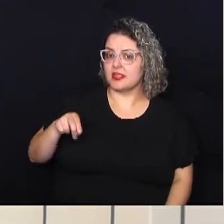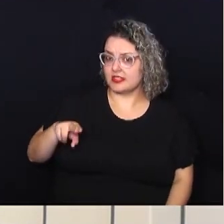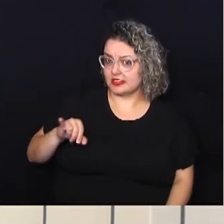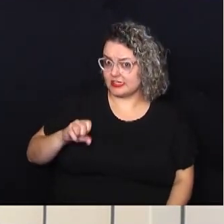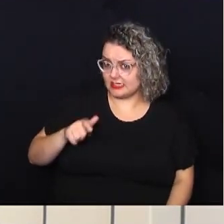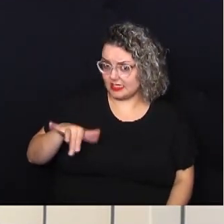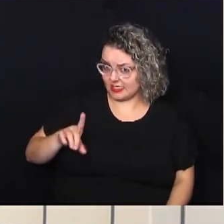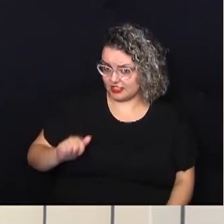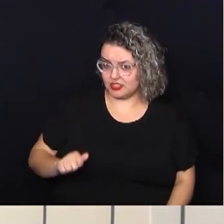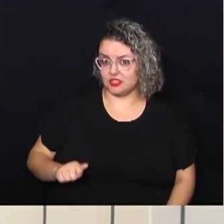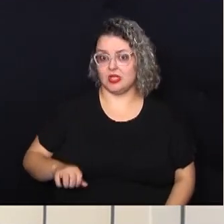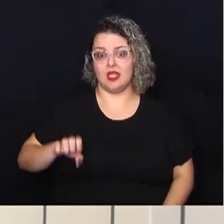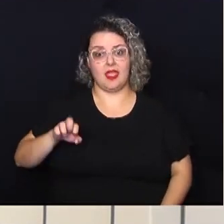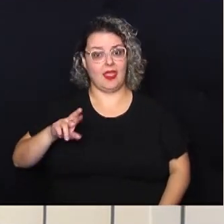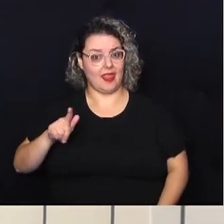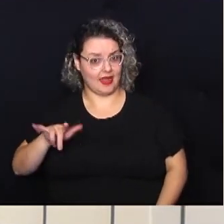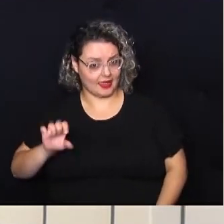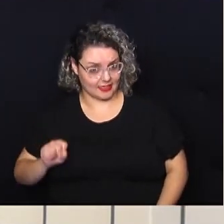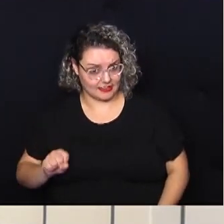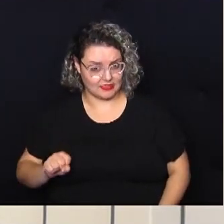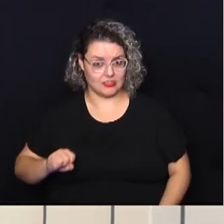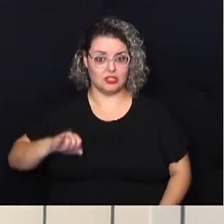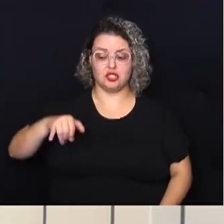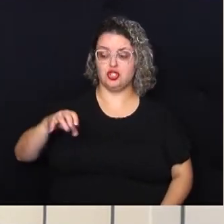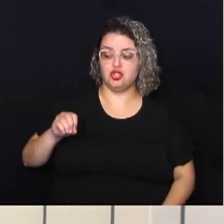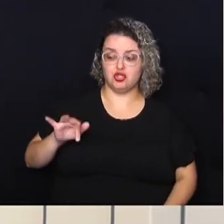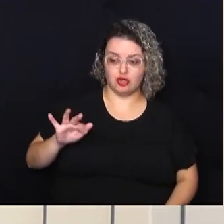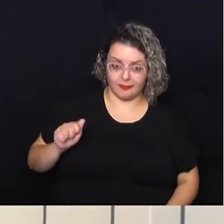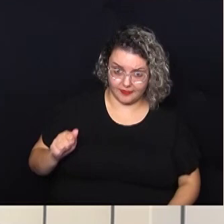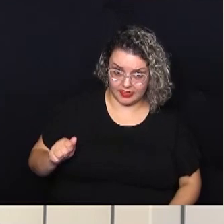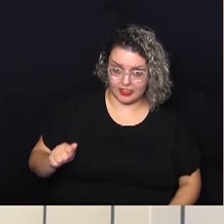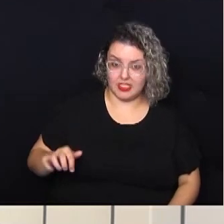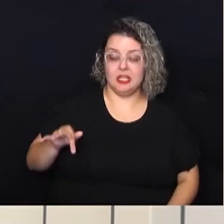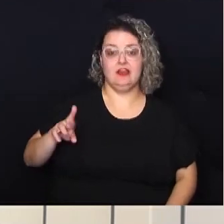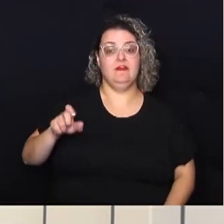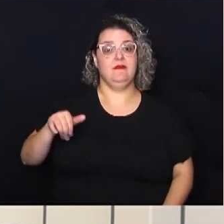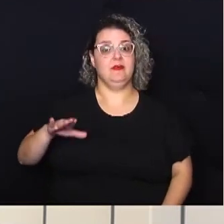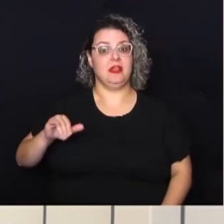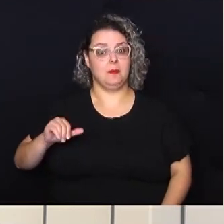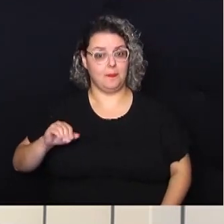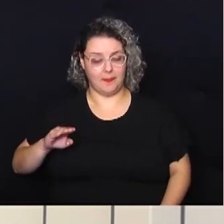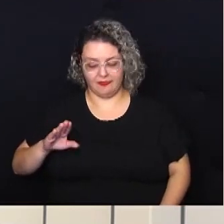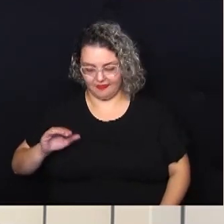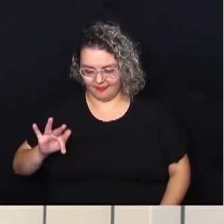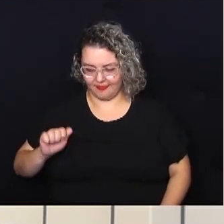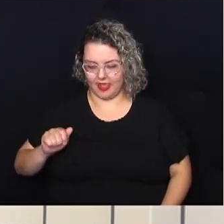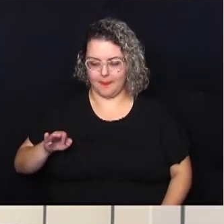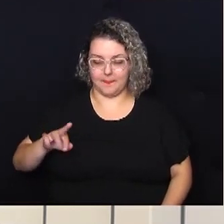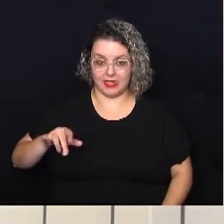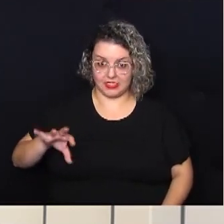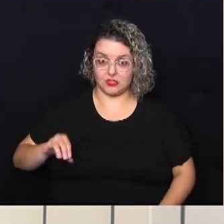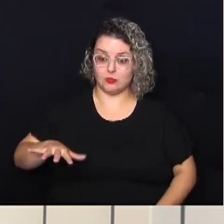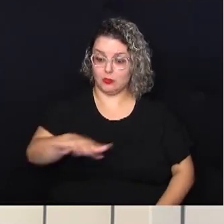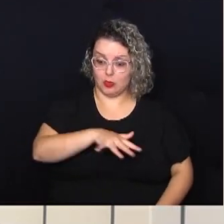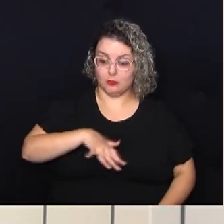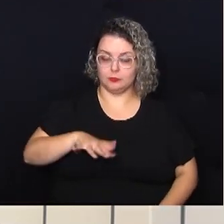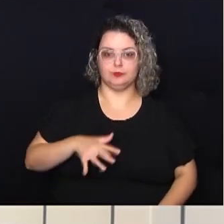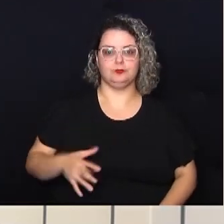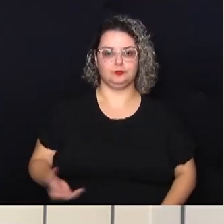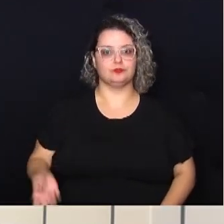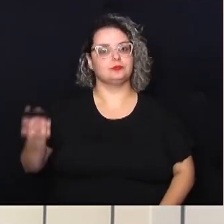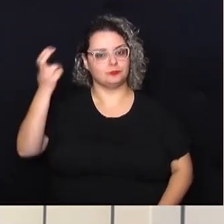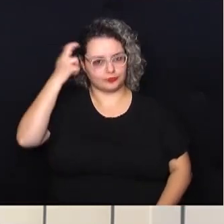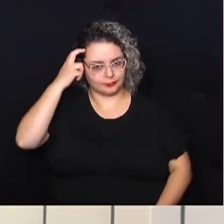de Egas Francisco, Jofa Blanco e Fabrício Neri movimenta o espaço cultural do